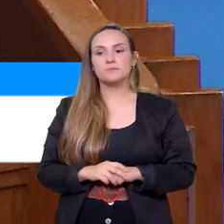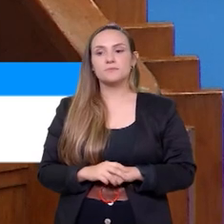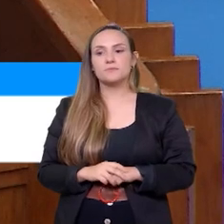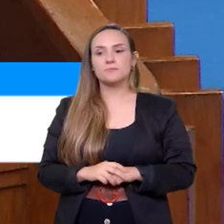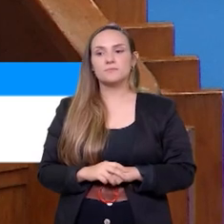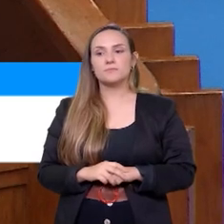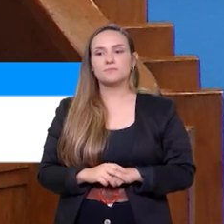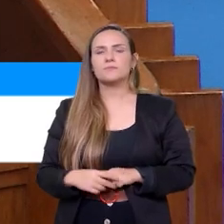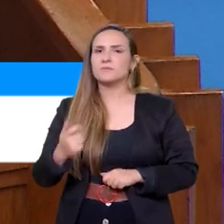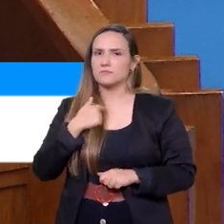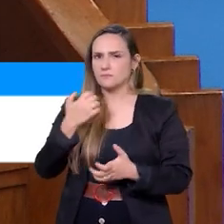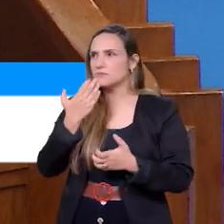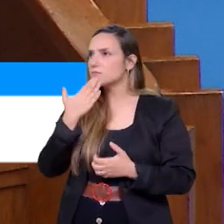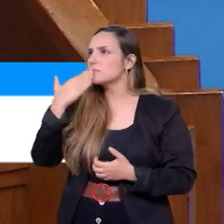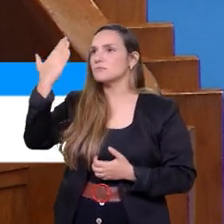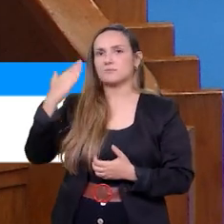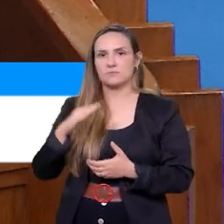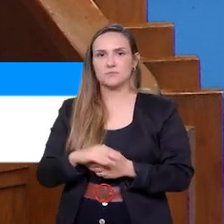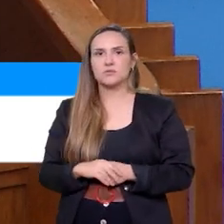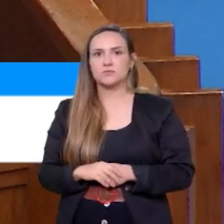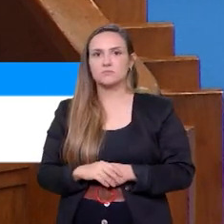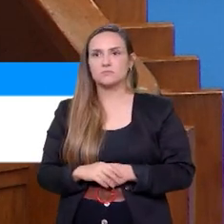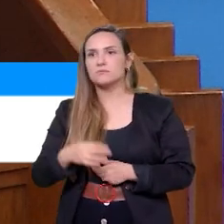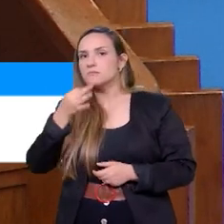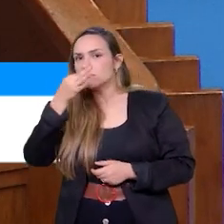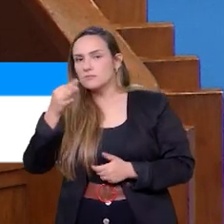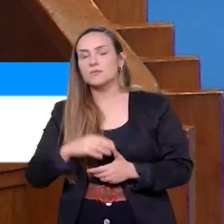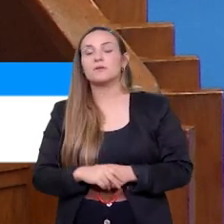daqui por diante com muita responsabilidade